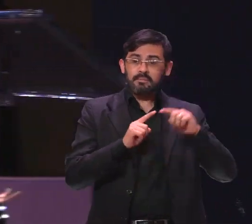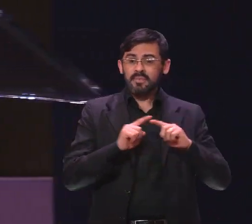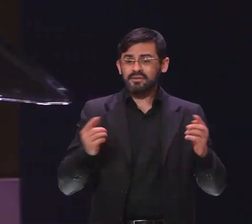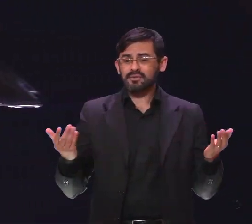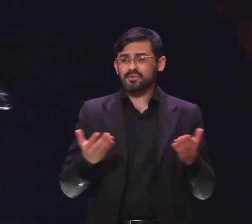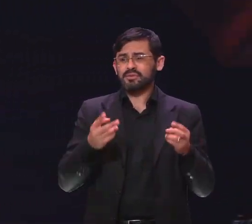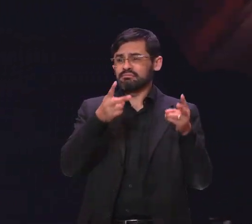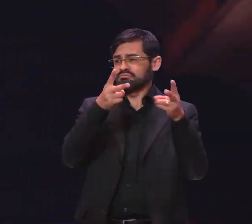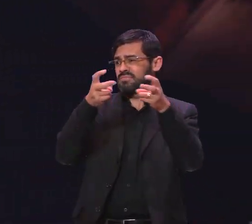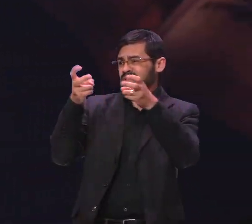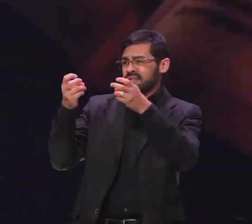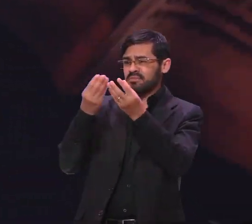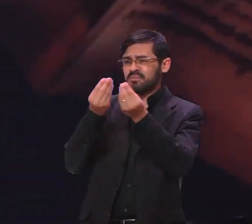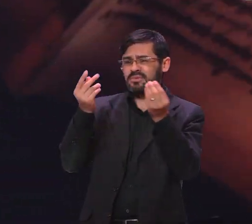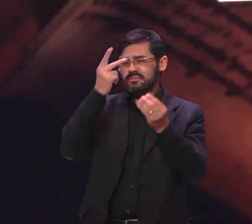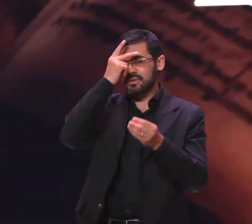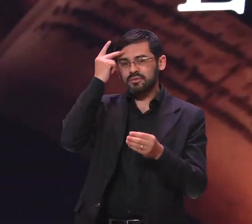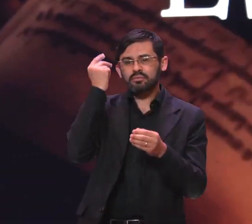perdendo,